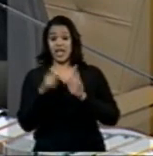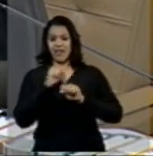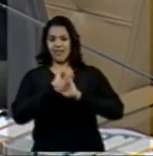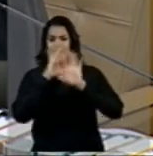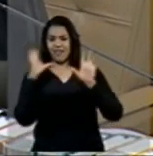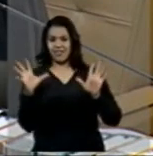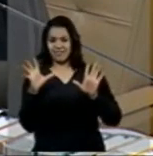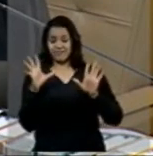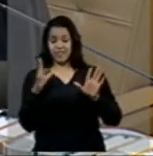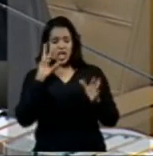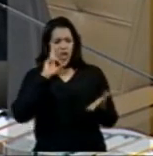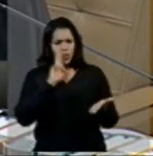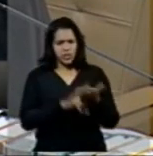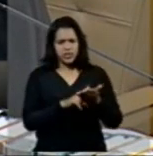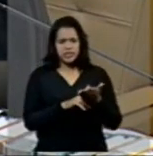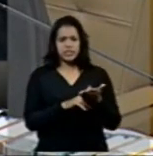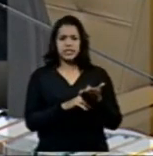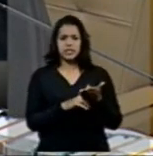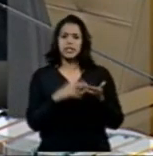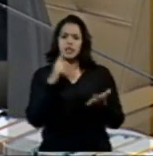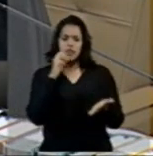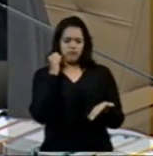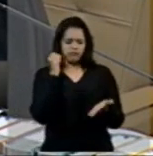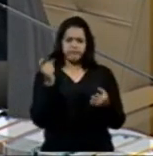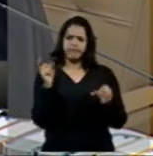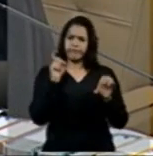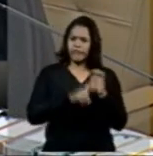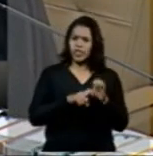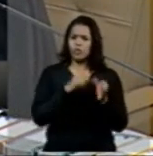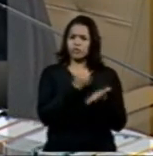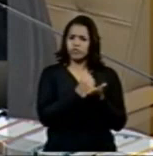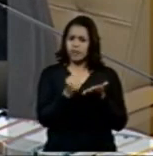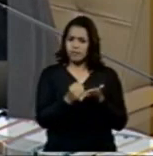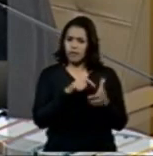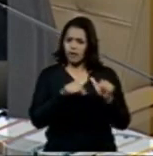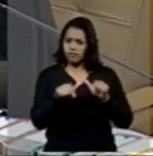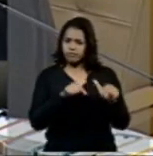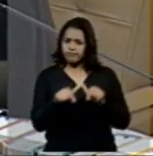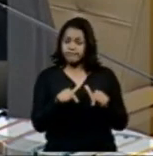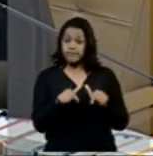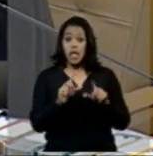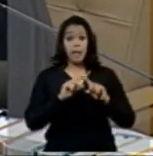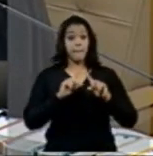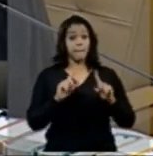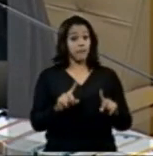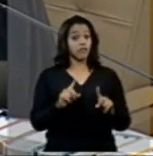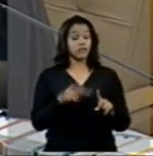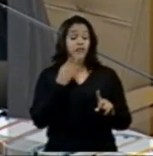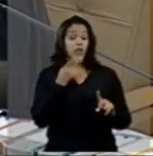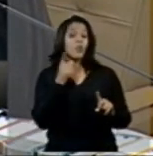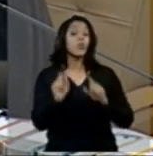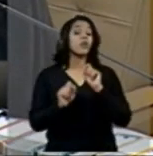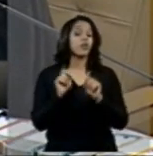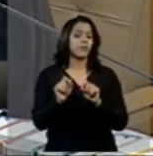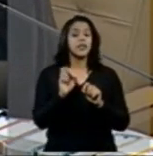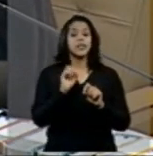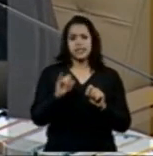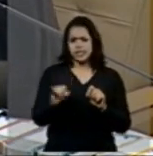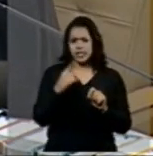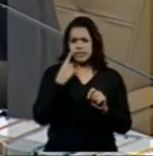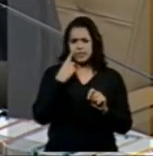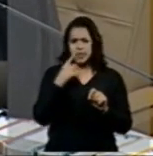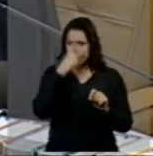do vínculo empregatício estabelecidos na CLT, uma vez que ressalvou que, caso configurada a pessoalidade